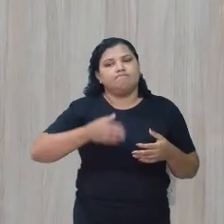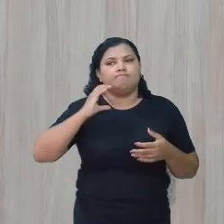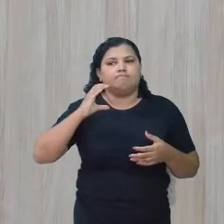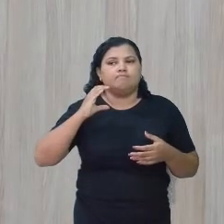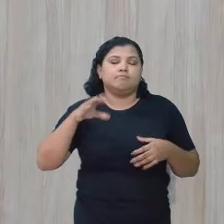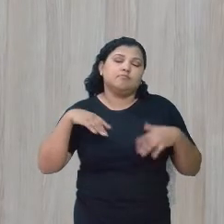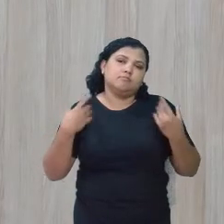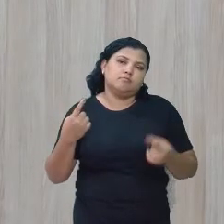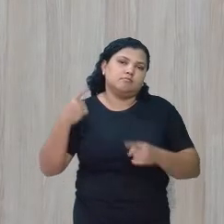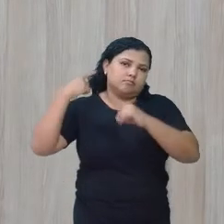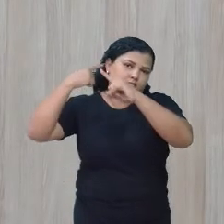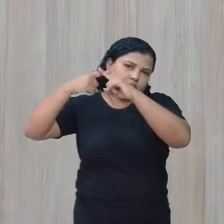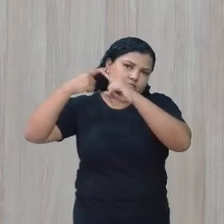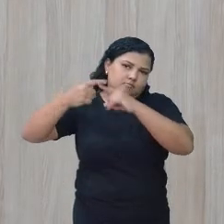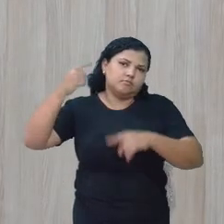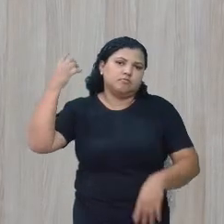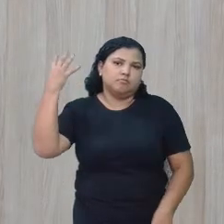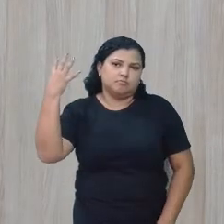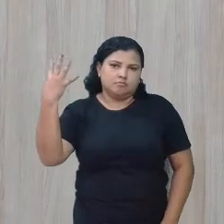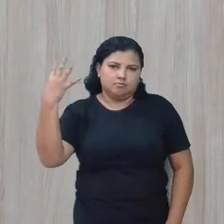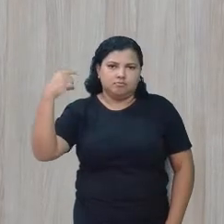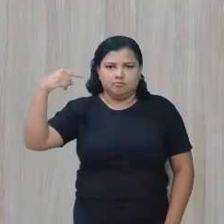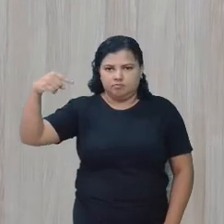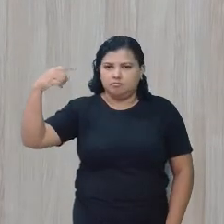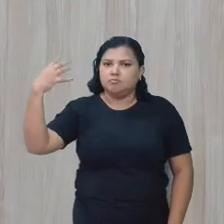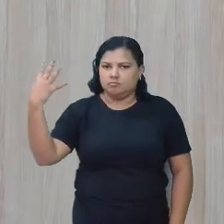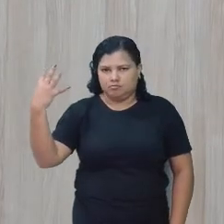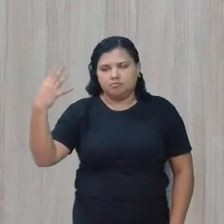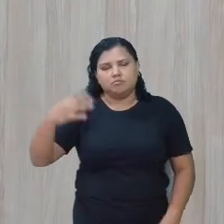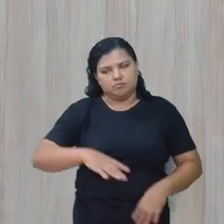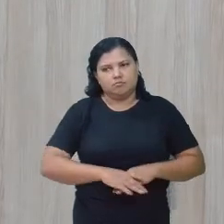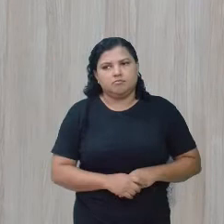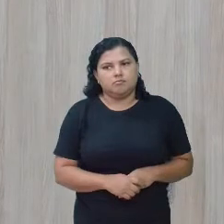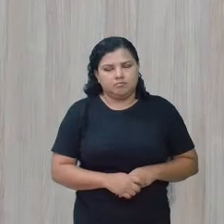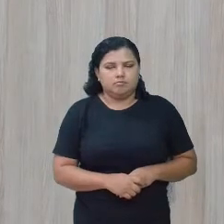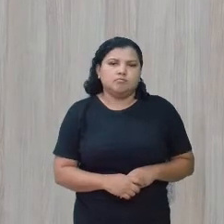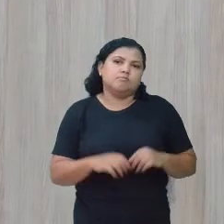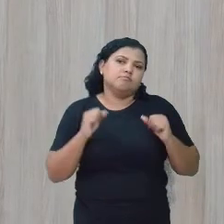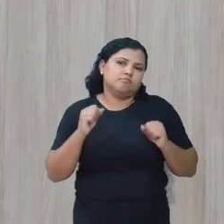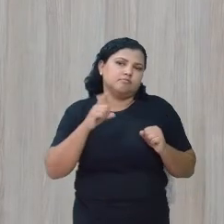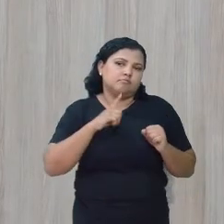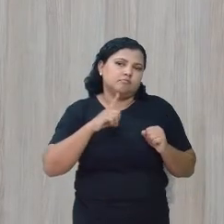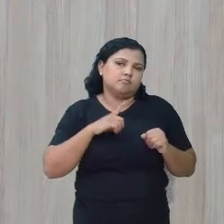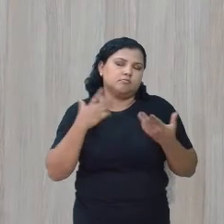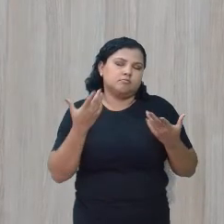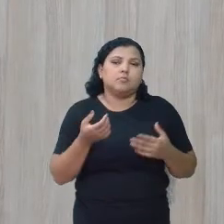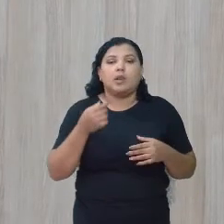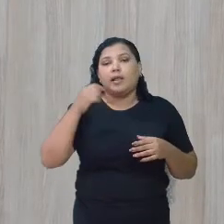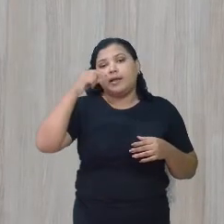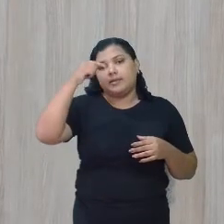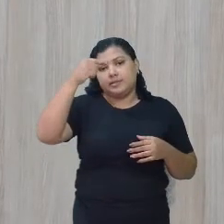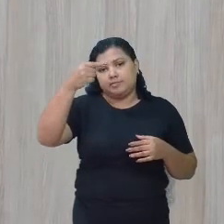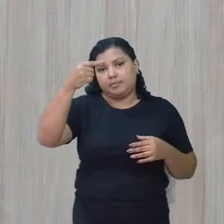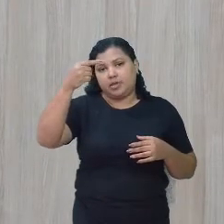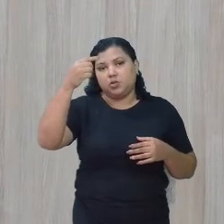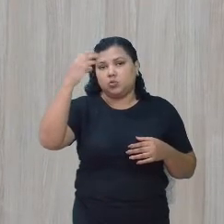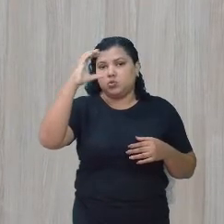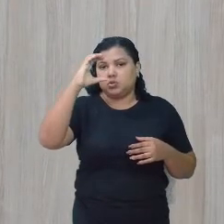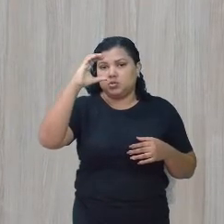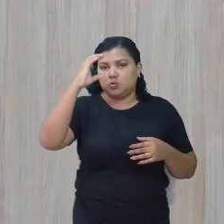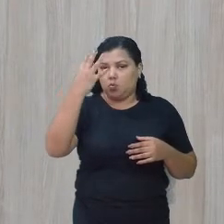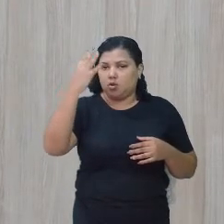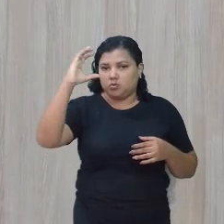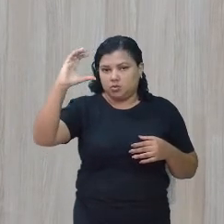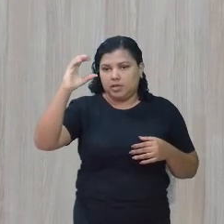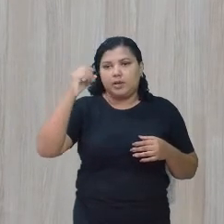vez de multiplicar por menos 2, você multiplica por menos 4. Aí você teria o menos 4 em cima, menos